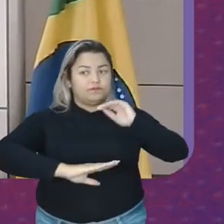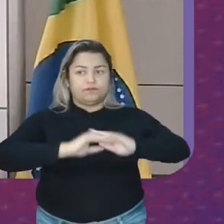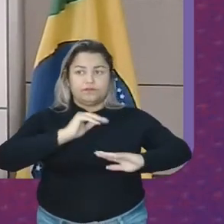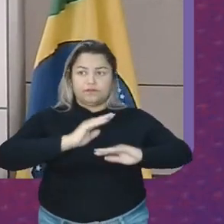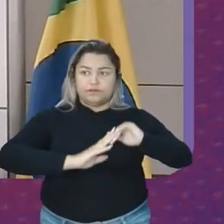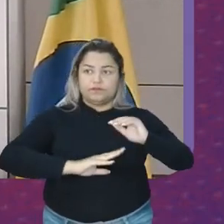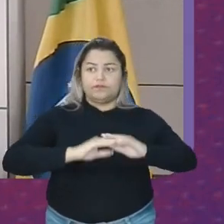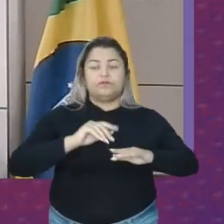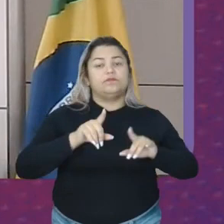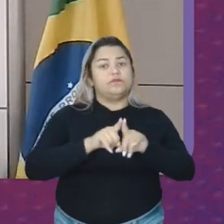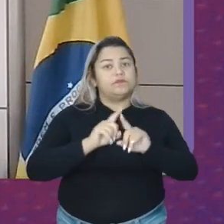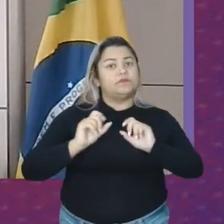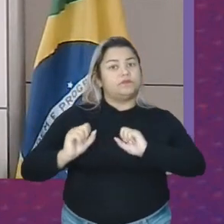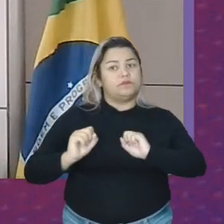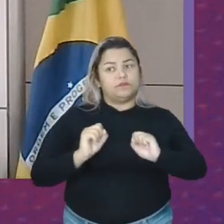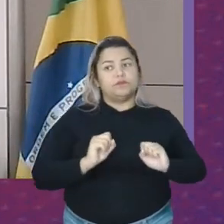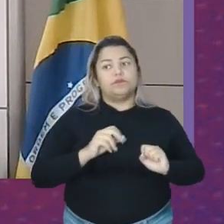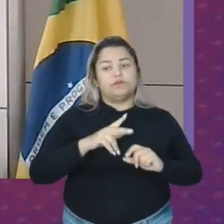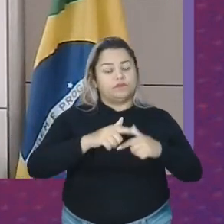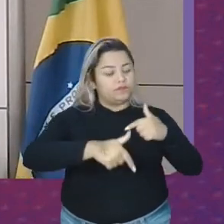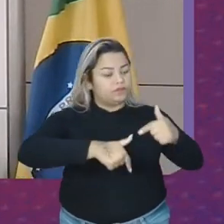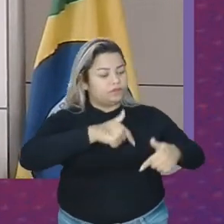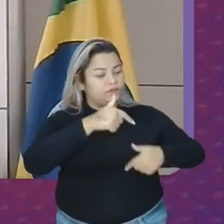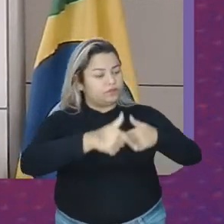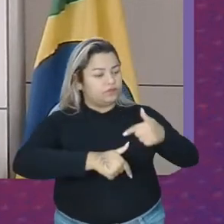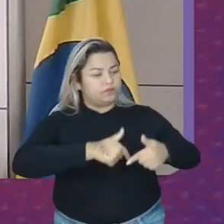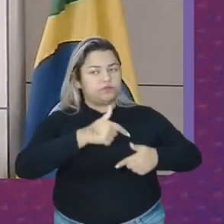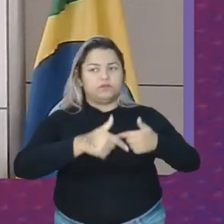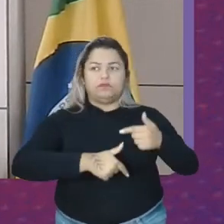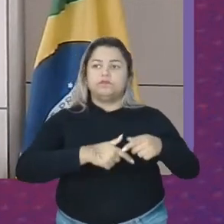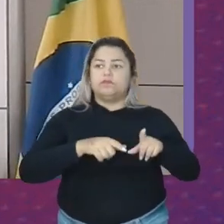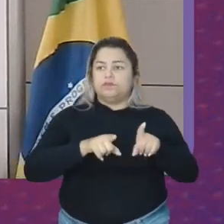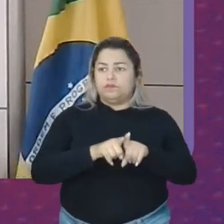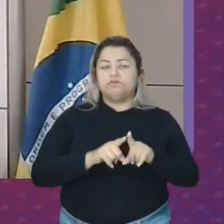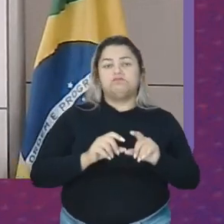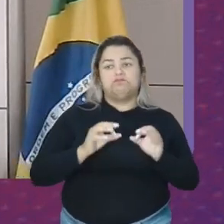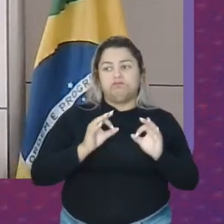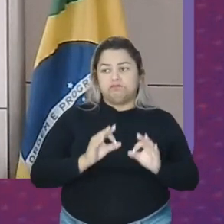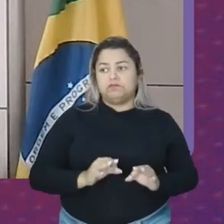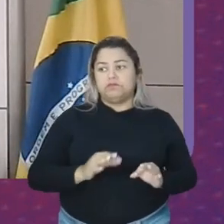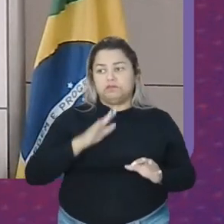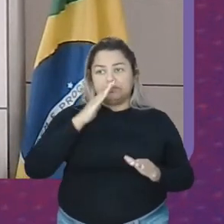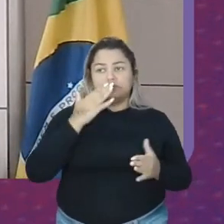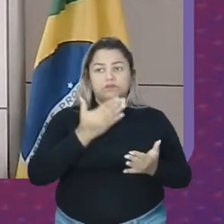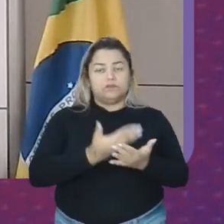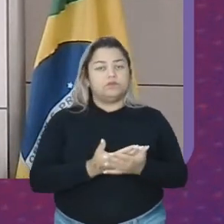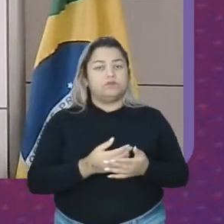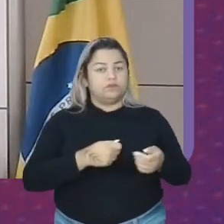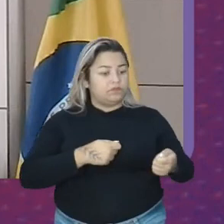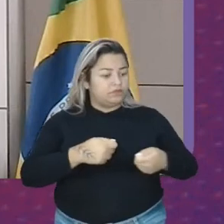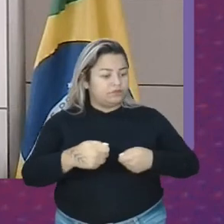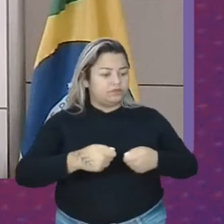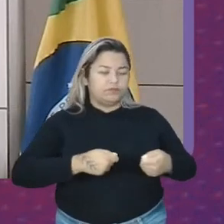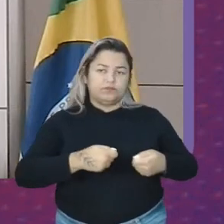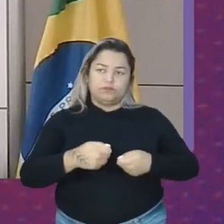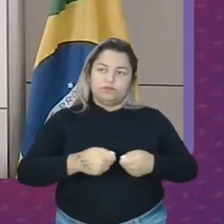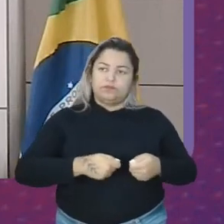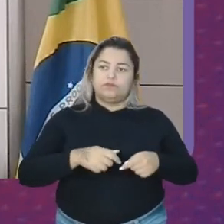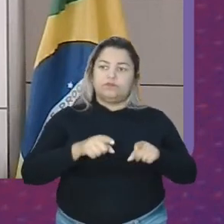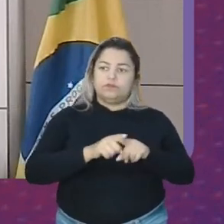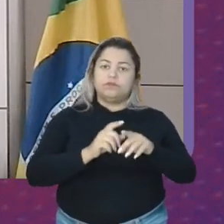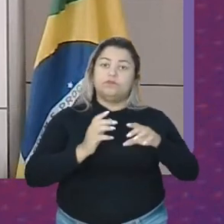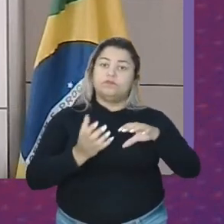normativas que nós podemos trabalhar e vamos apostar nelas, nossa capacidade de articulação também no